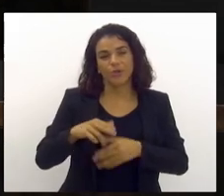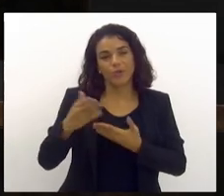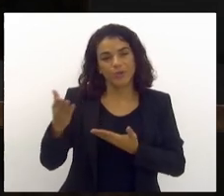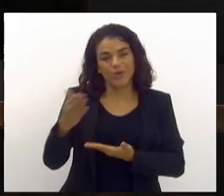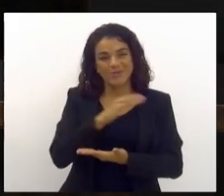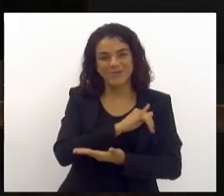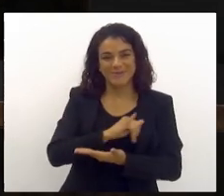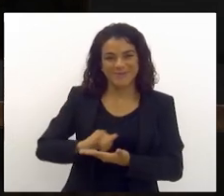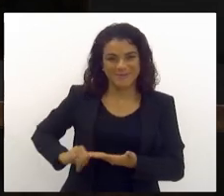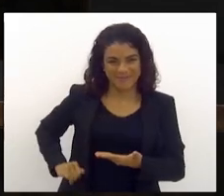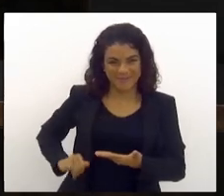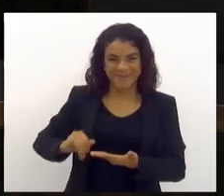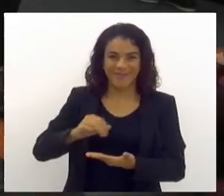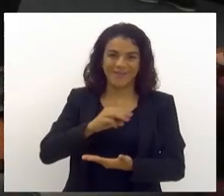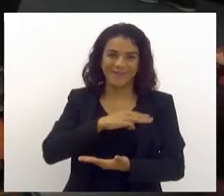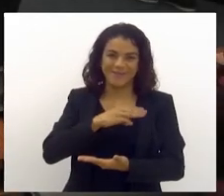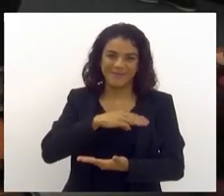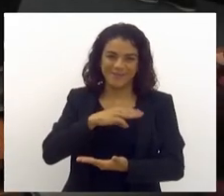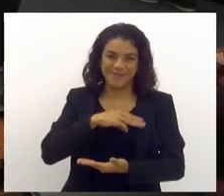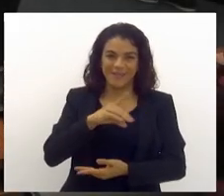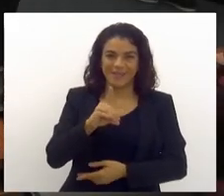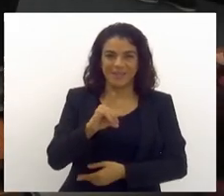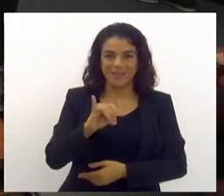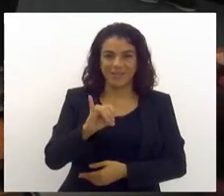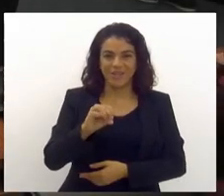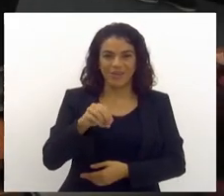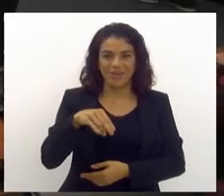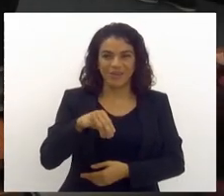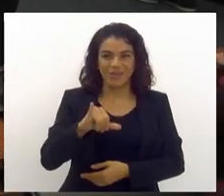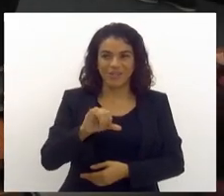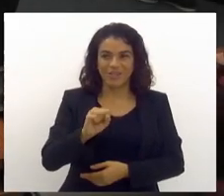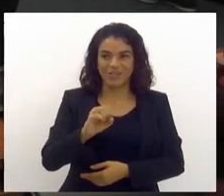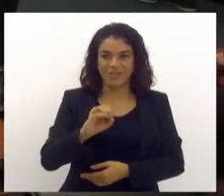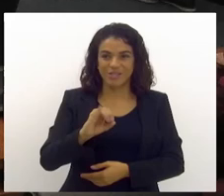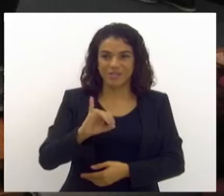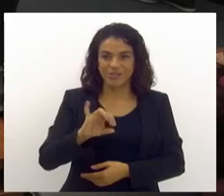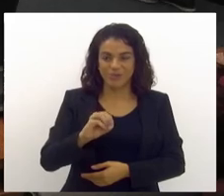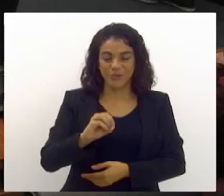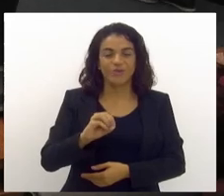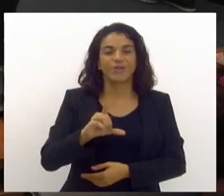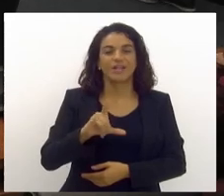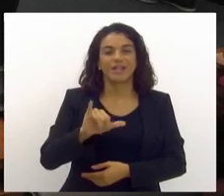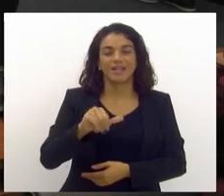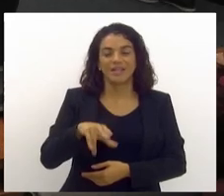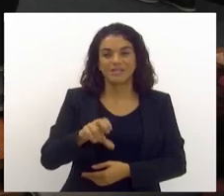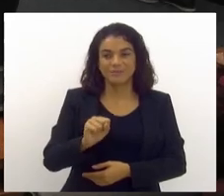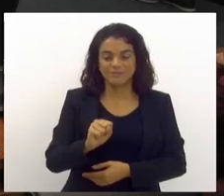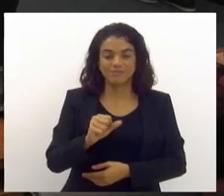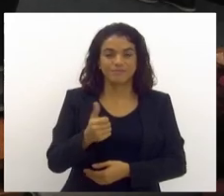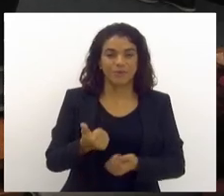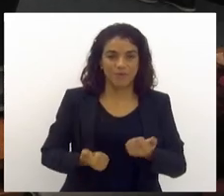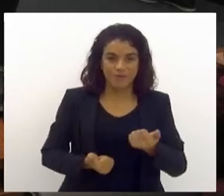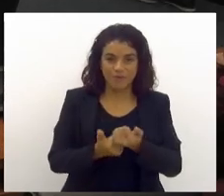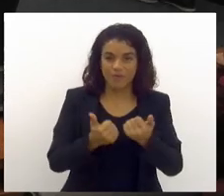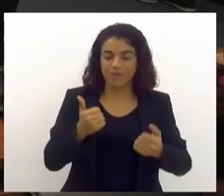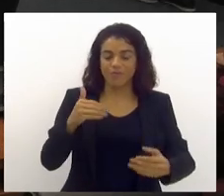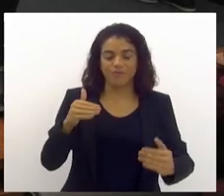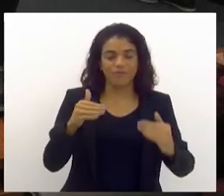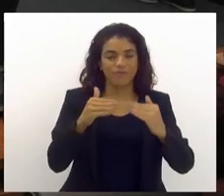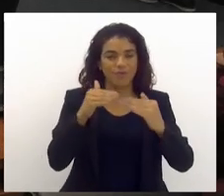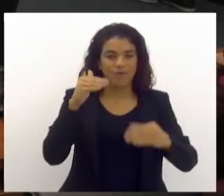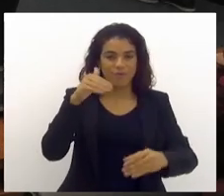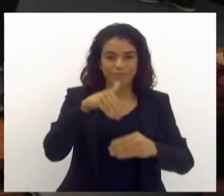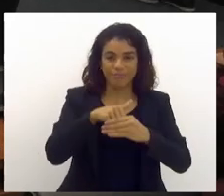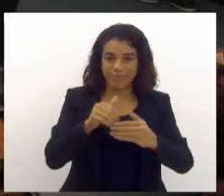Madureira, deputado Dionísio Lins. Senhor presidente, pela Comissão de Transporte, votamos favoravelmente com a